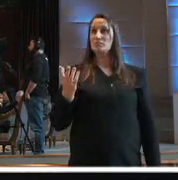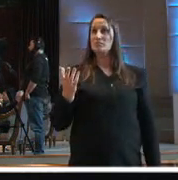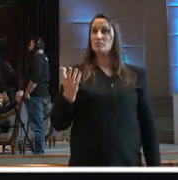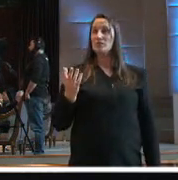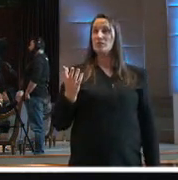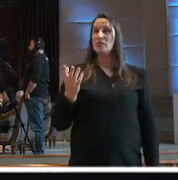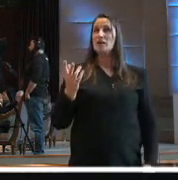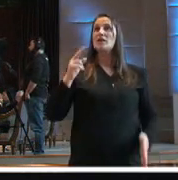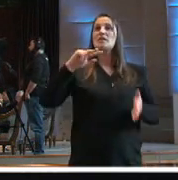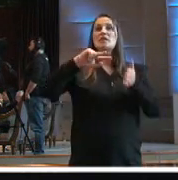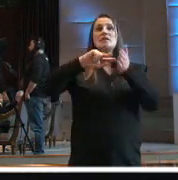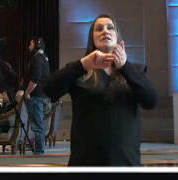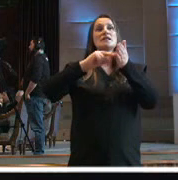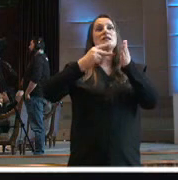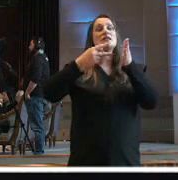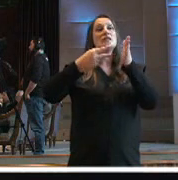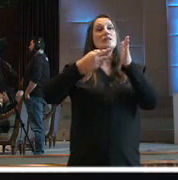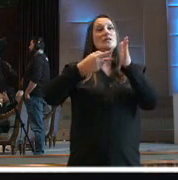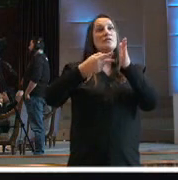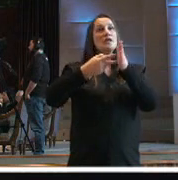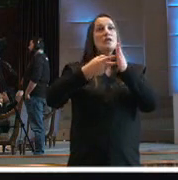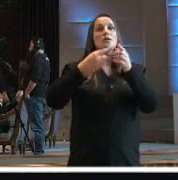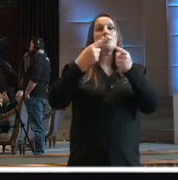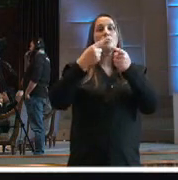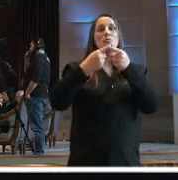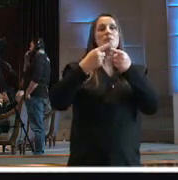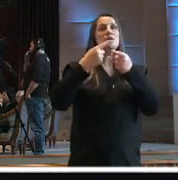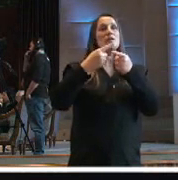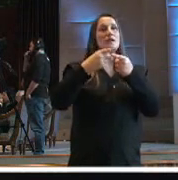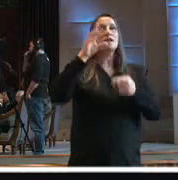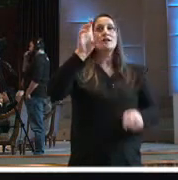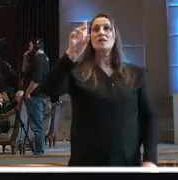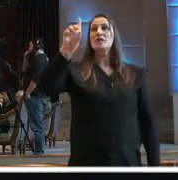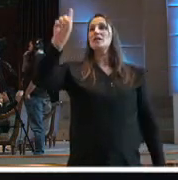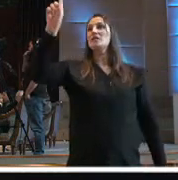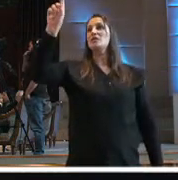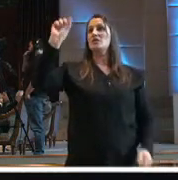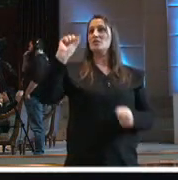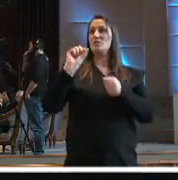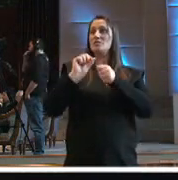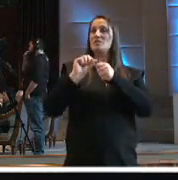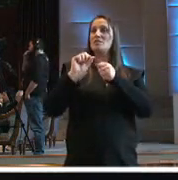Eles simbolizam o porquê Deus faz isso,